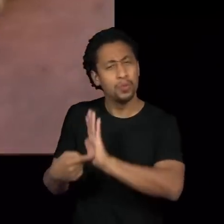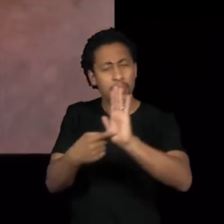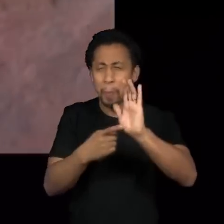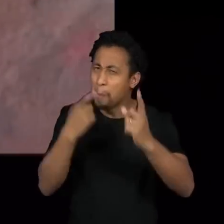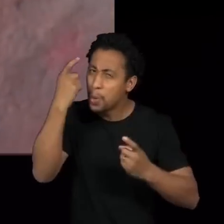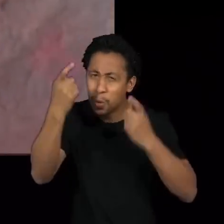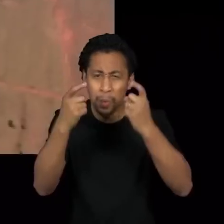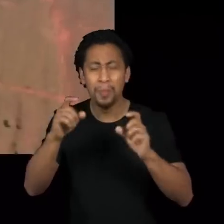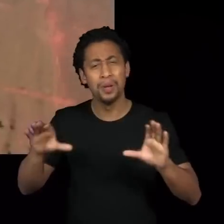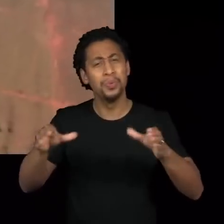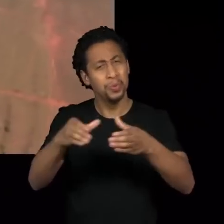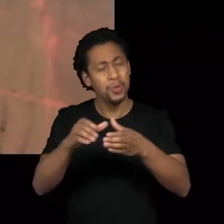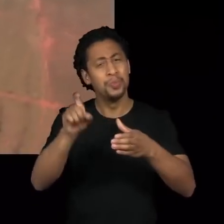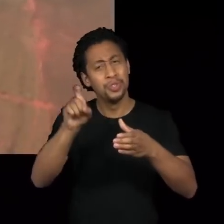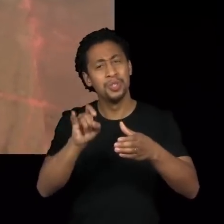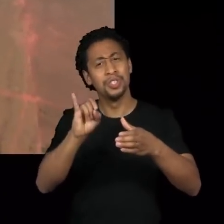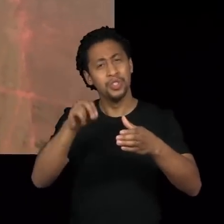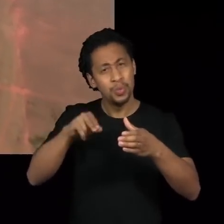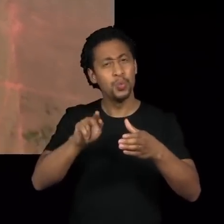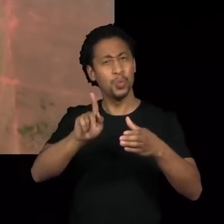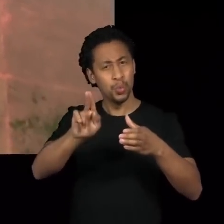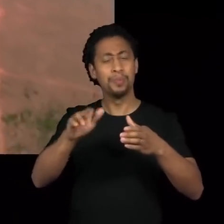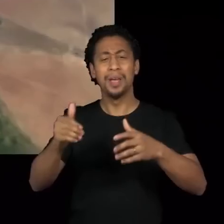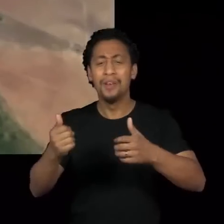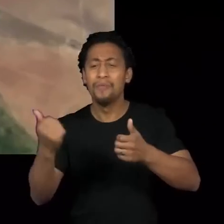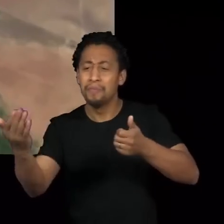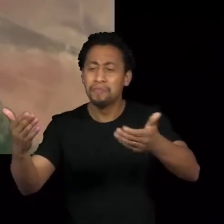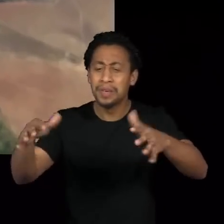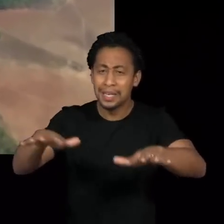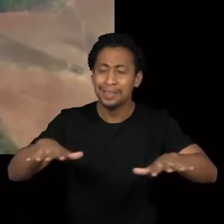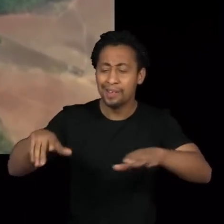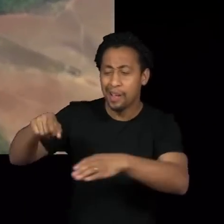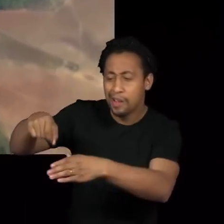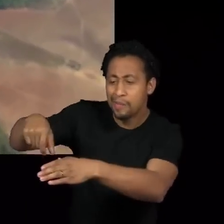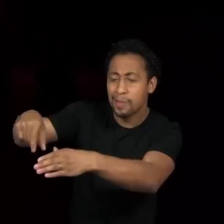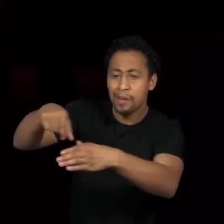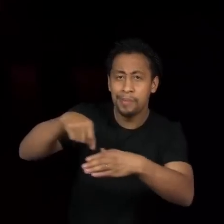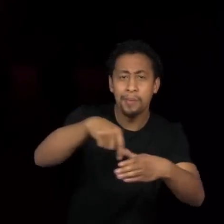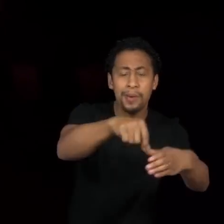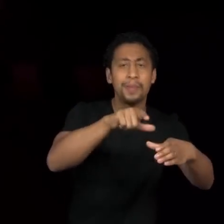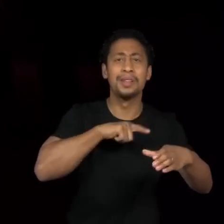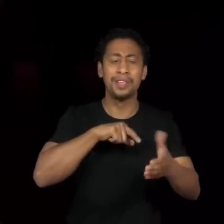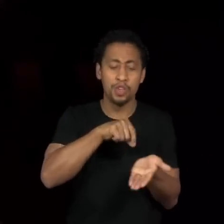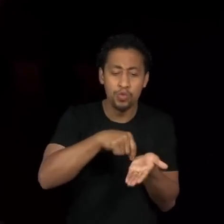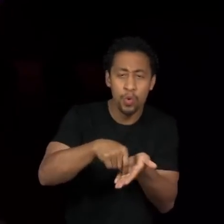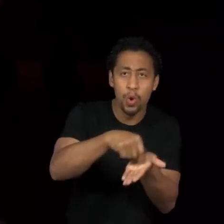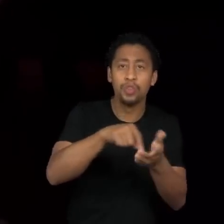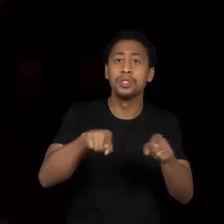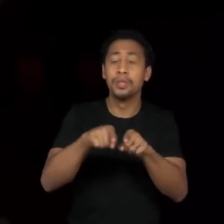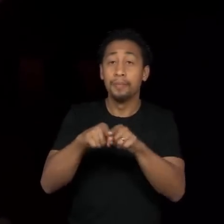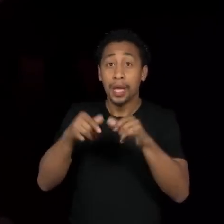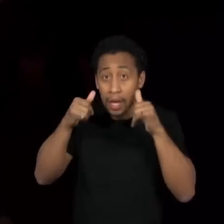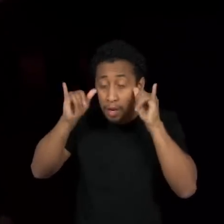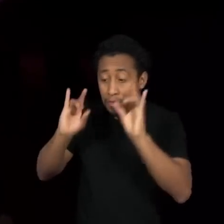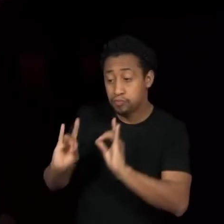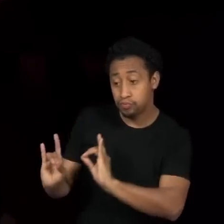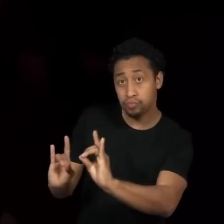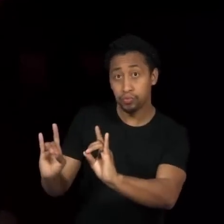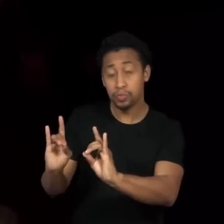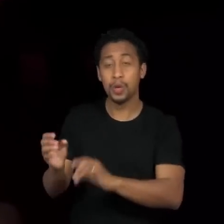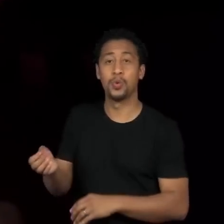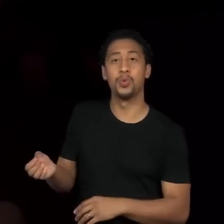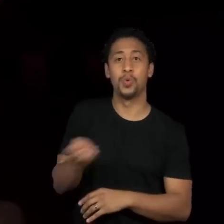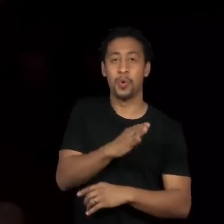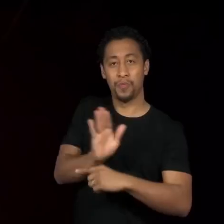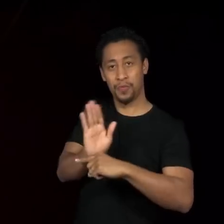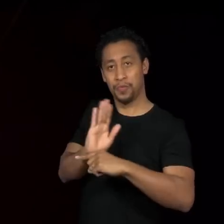do Xingu, cercados por plantações de soja e criações de gado, numa nova série de TV. Nós